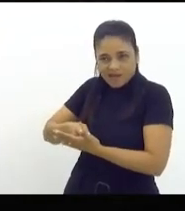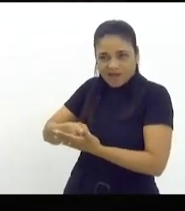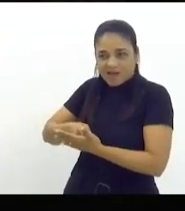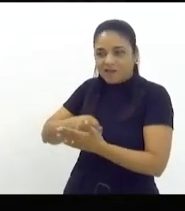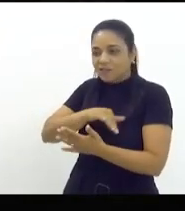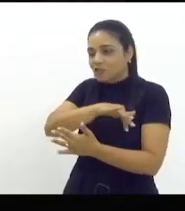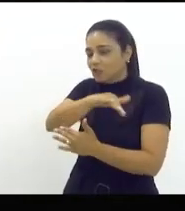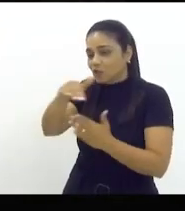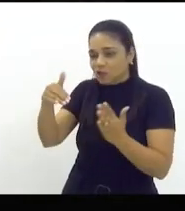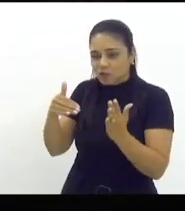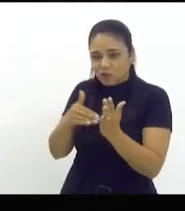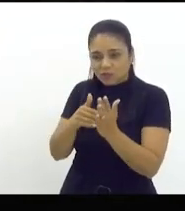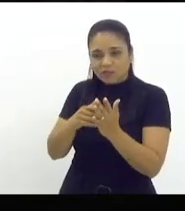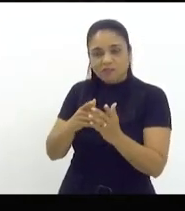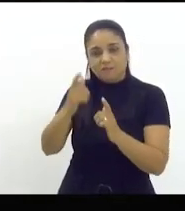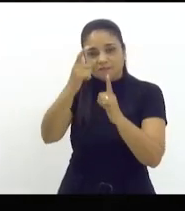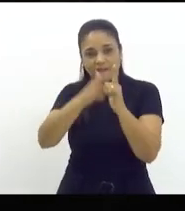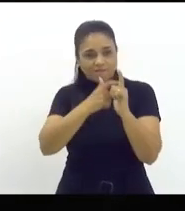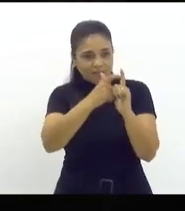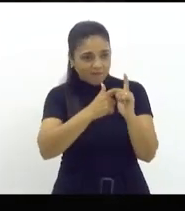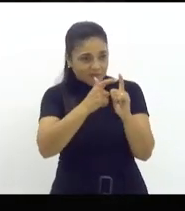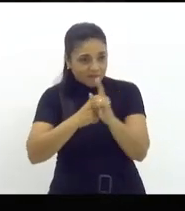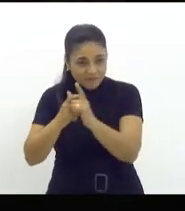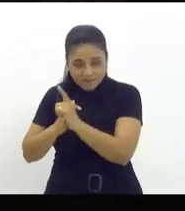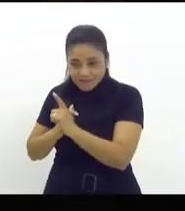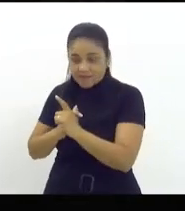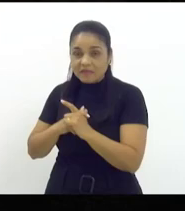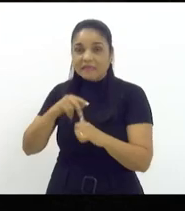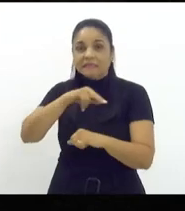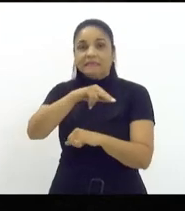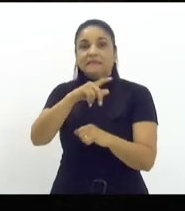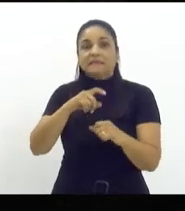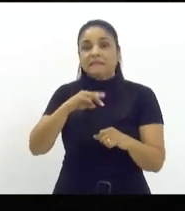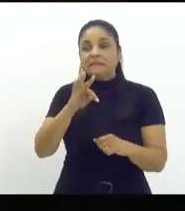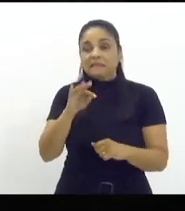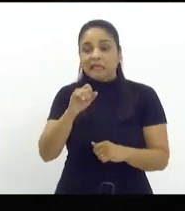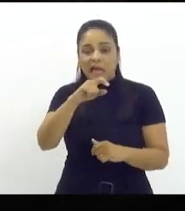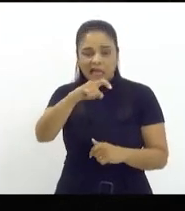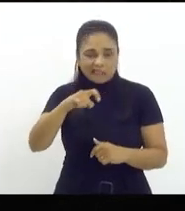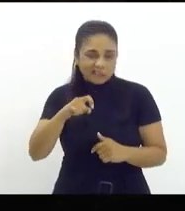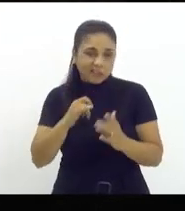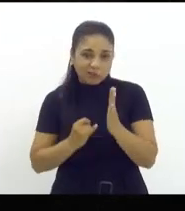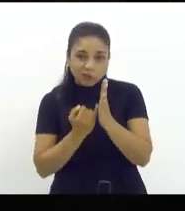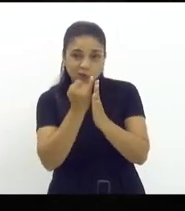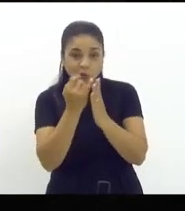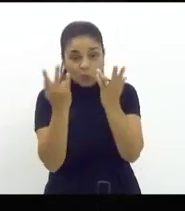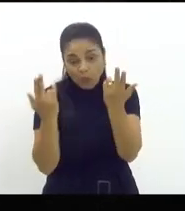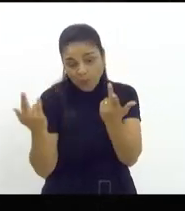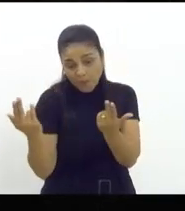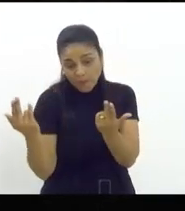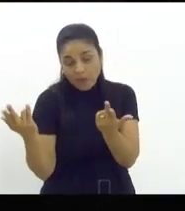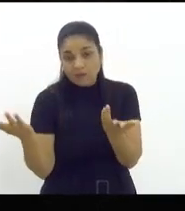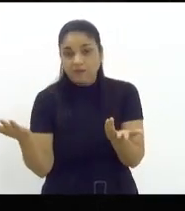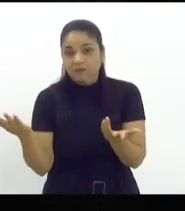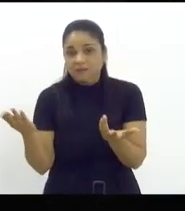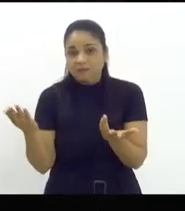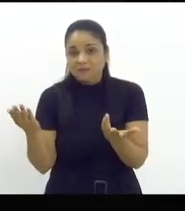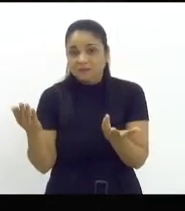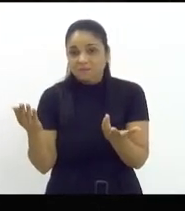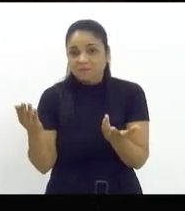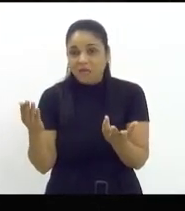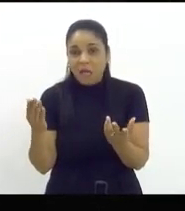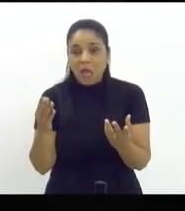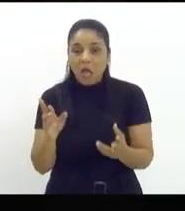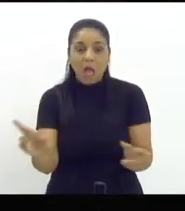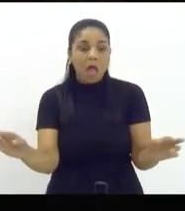internacionais uma taxa de juros similar mas não completam a resposta